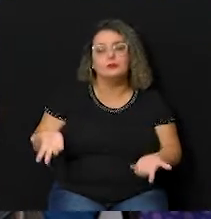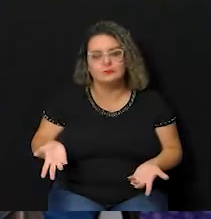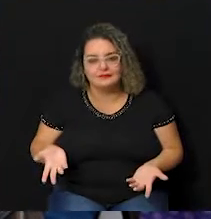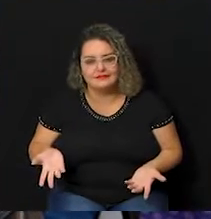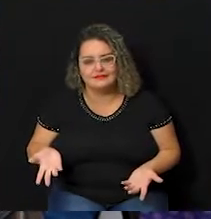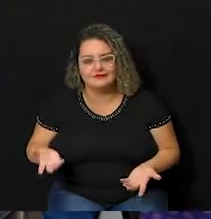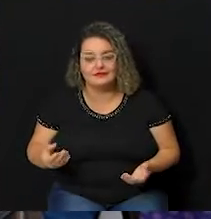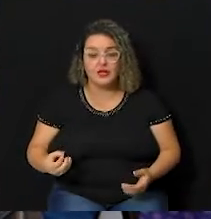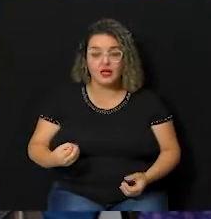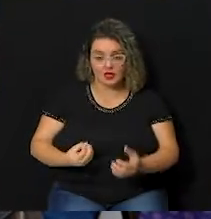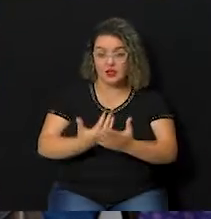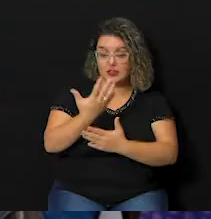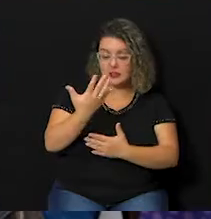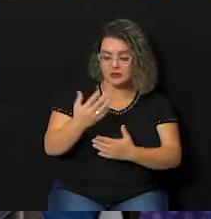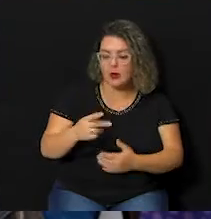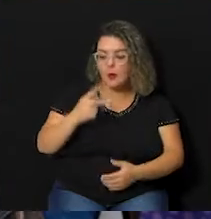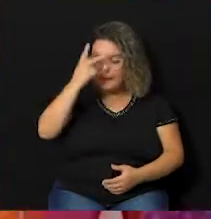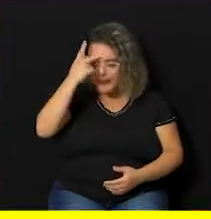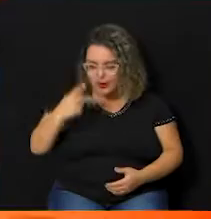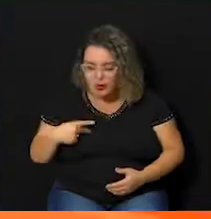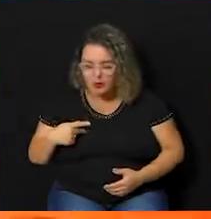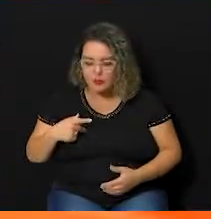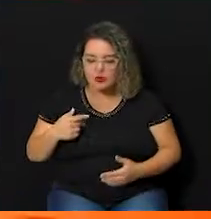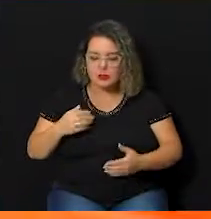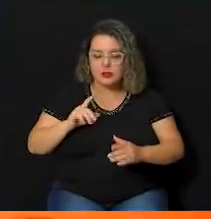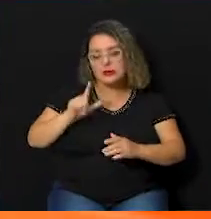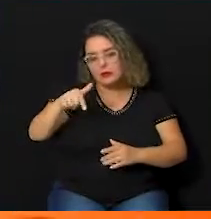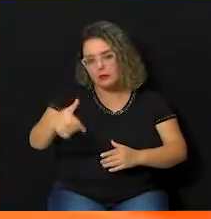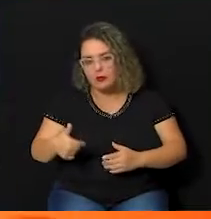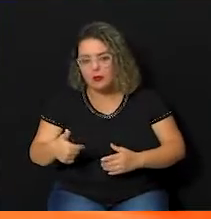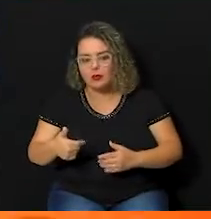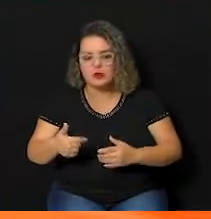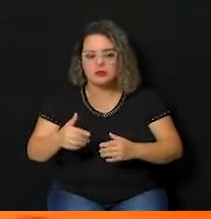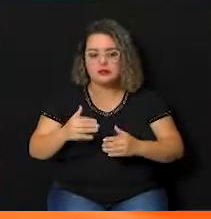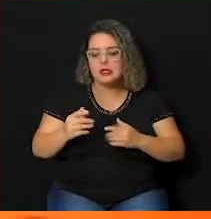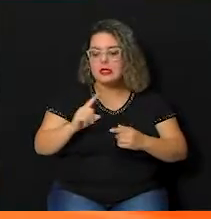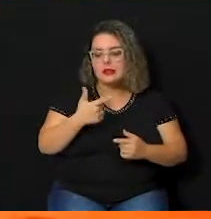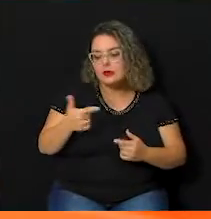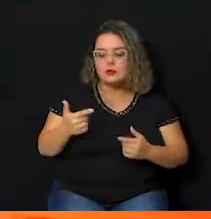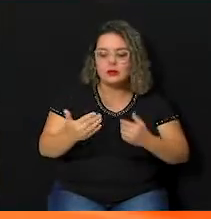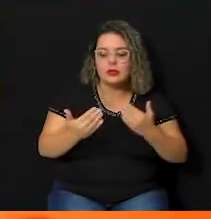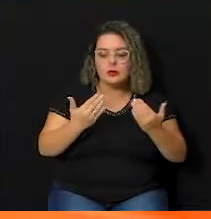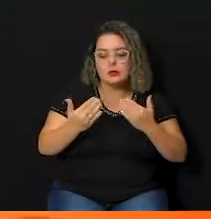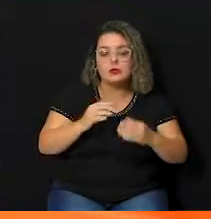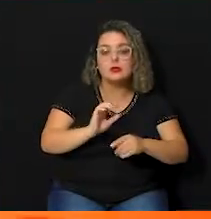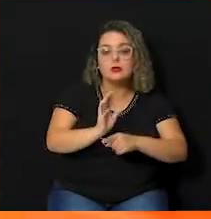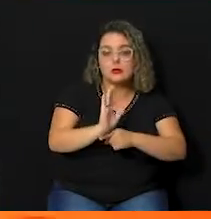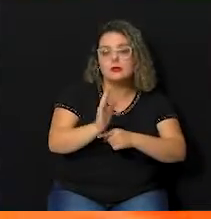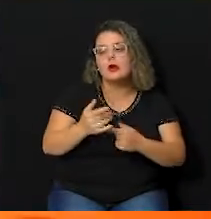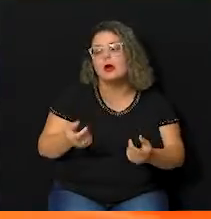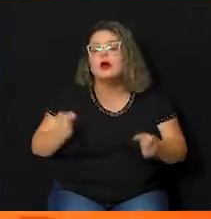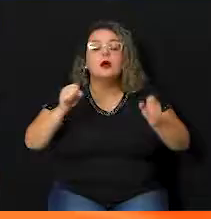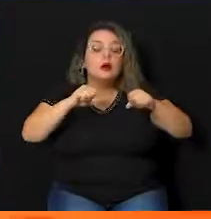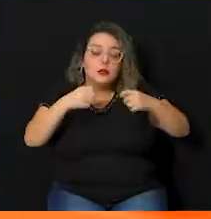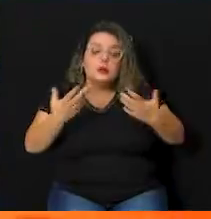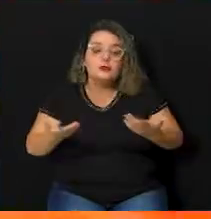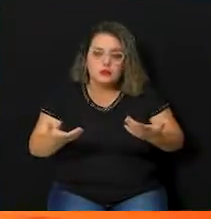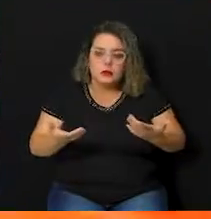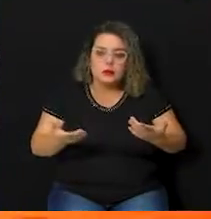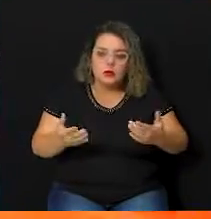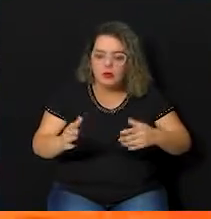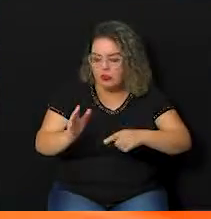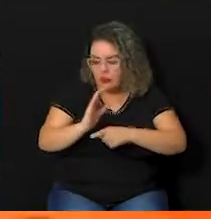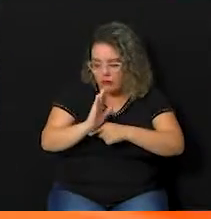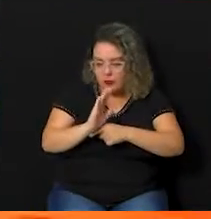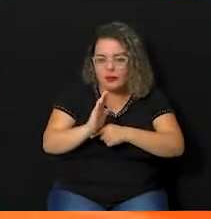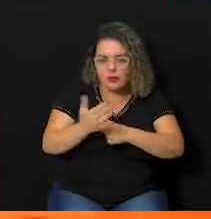própria, né? Além do filme? Sim. Na maioria das vezes eu extrapolo. Porque assim, o filme ele tem um limite, tipo,